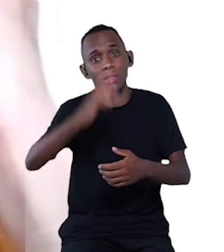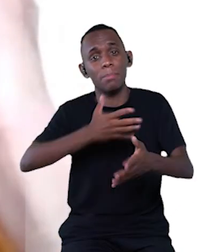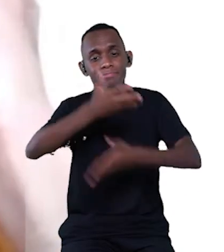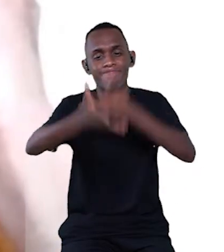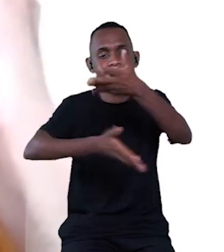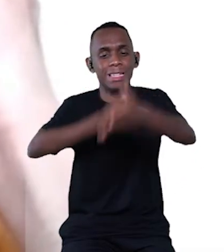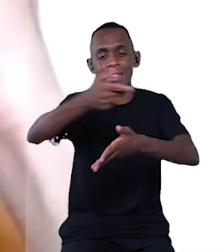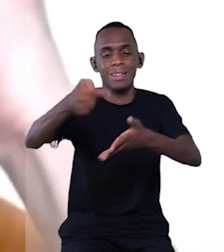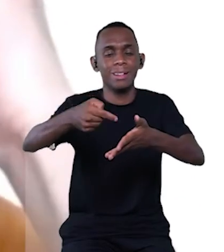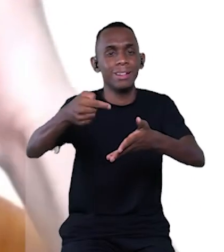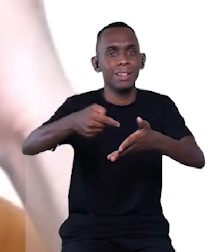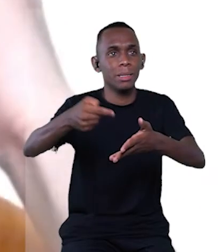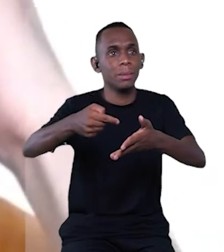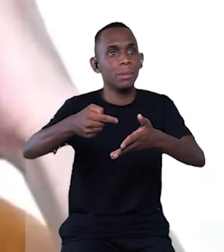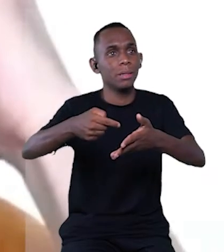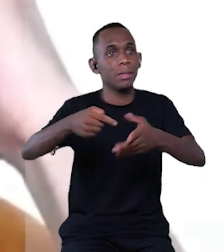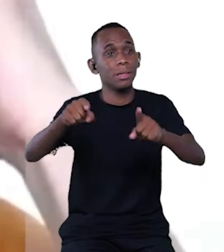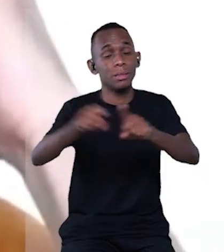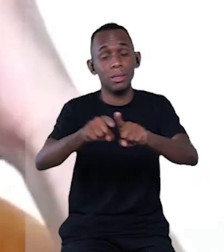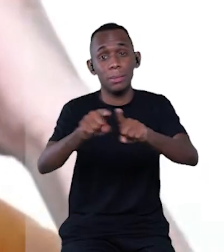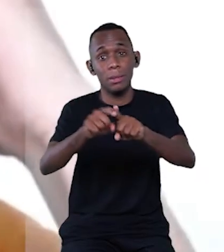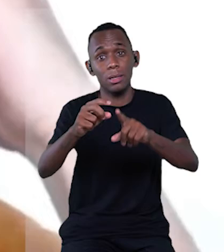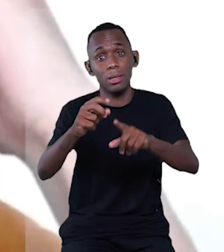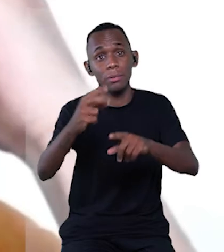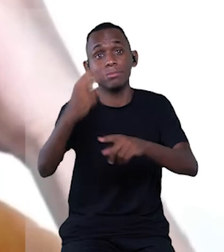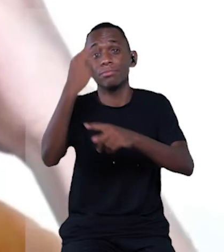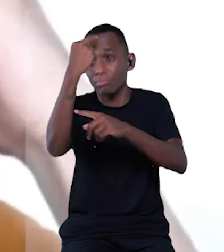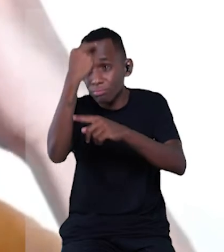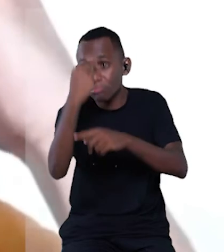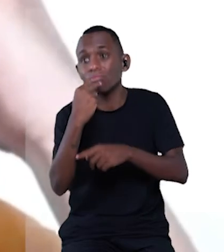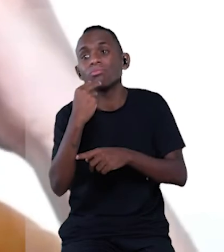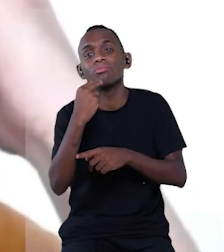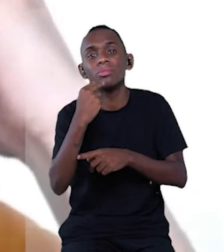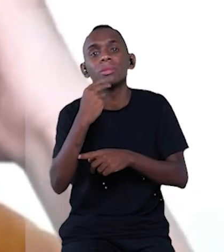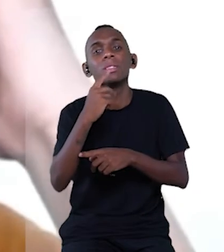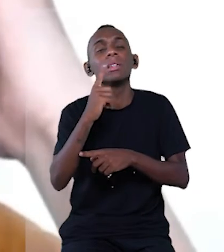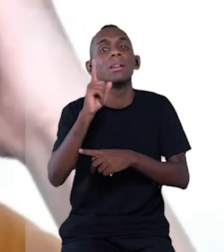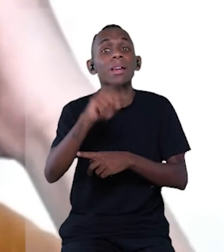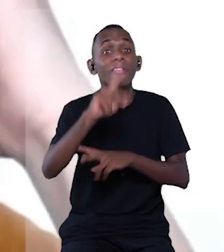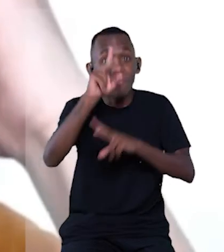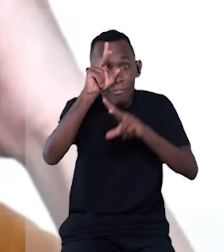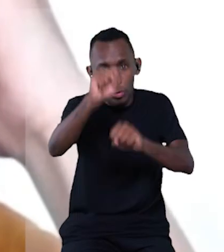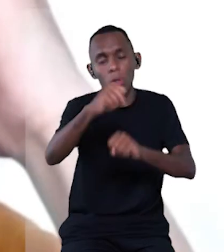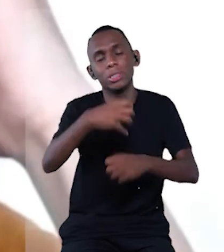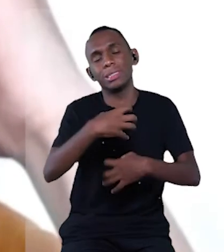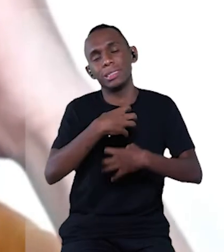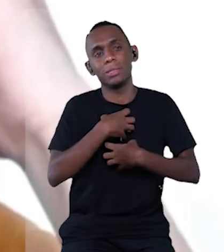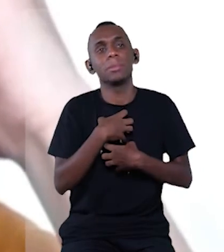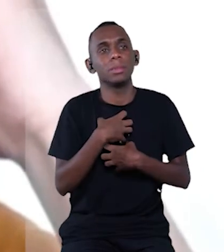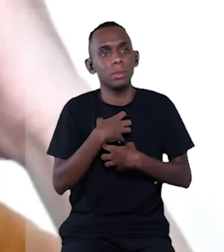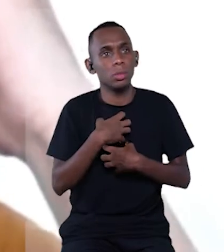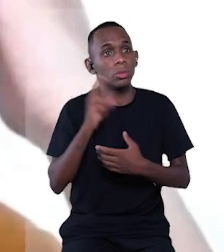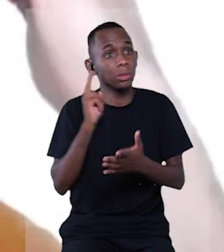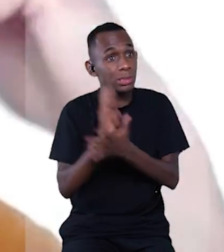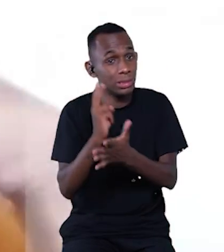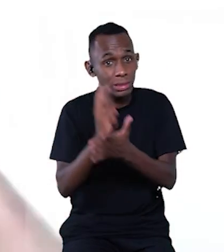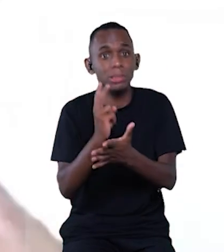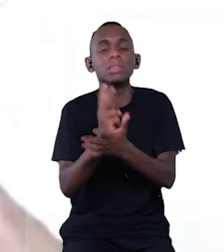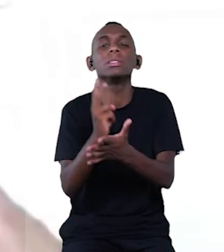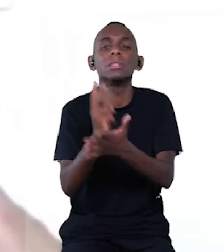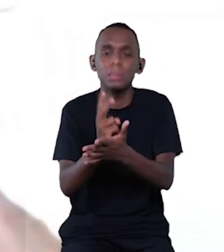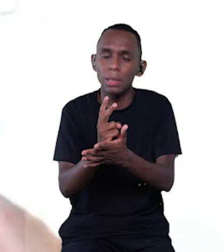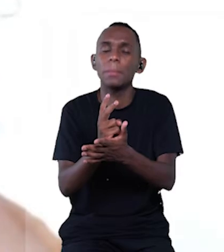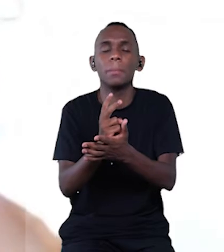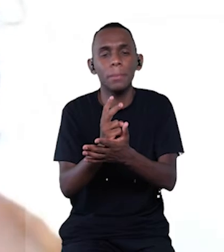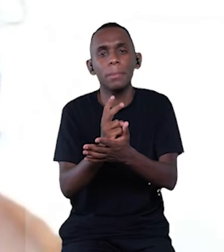Libras, né? A questão da cegueira, para mim, é algo muito forte, assim. Eu sempre tive uma